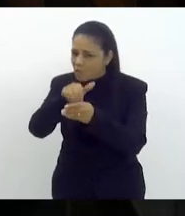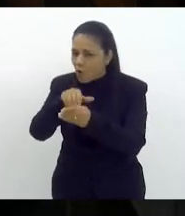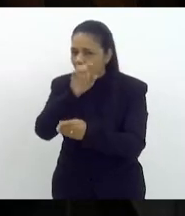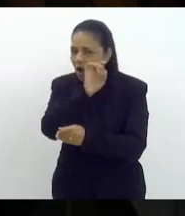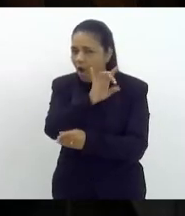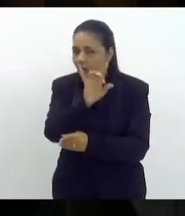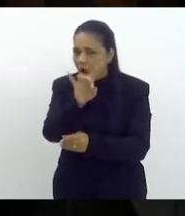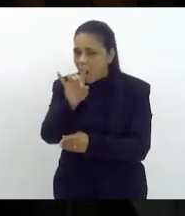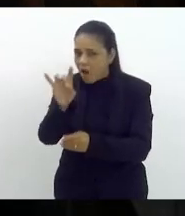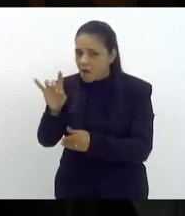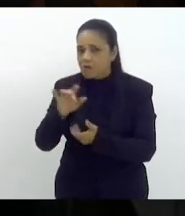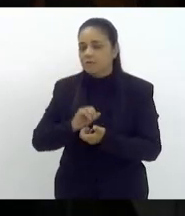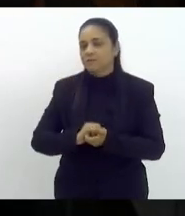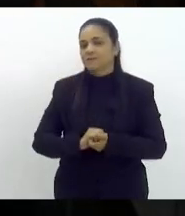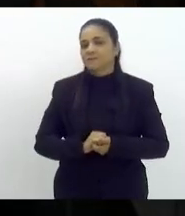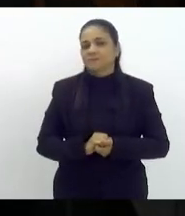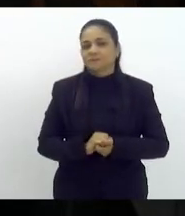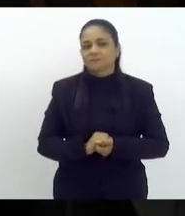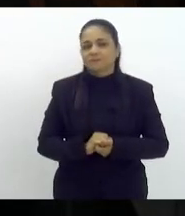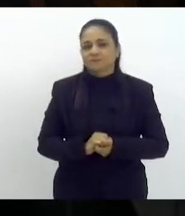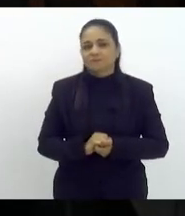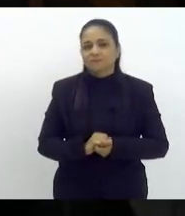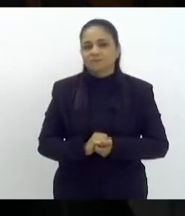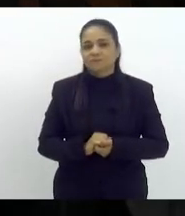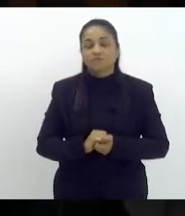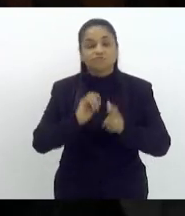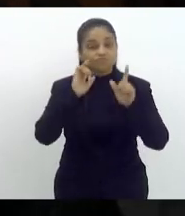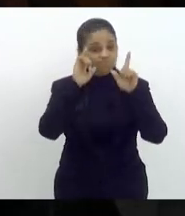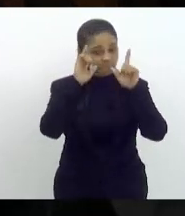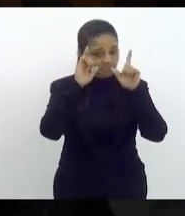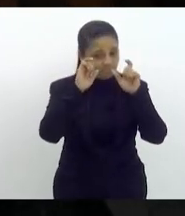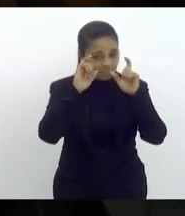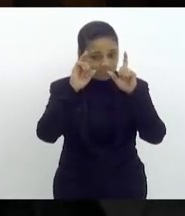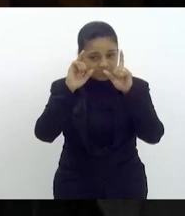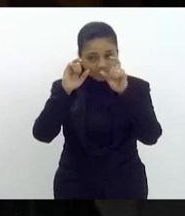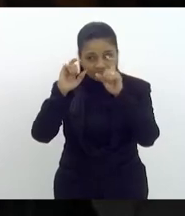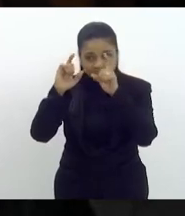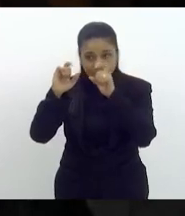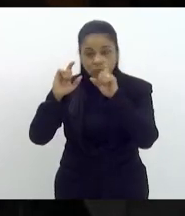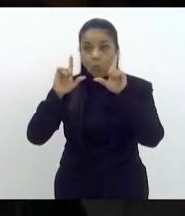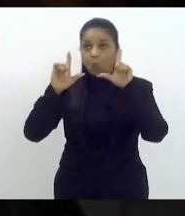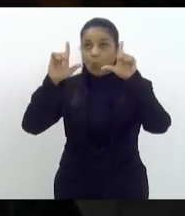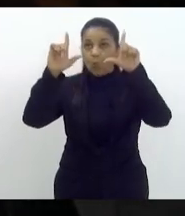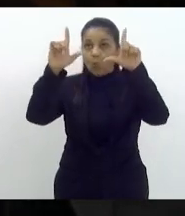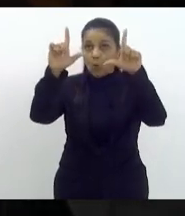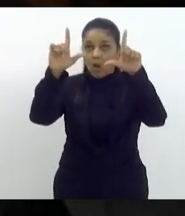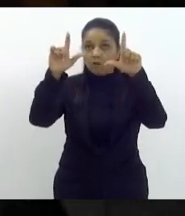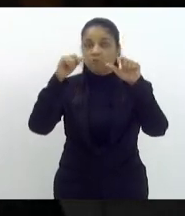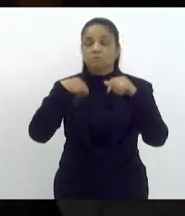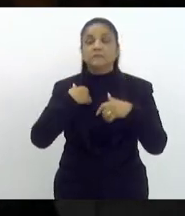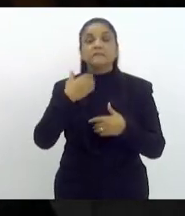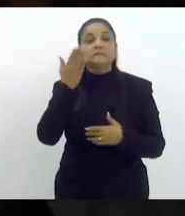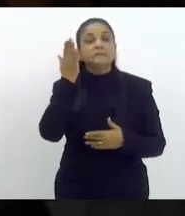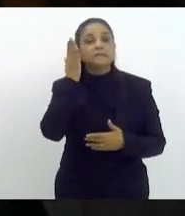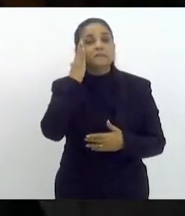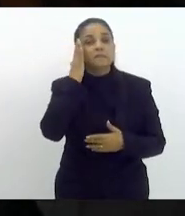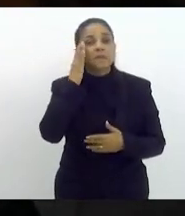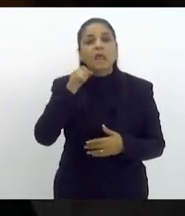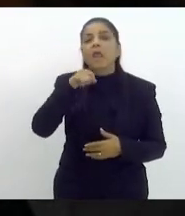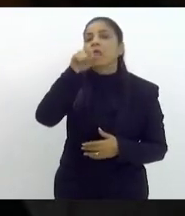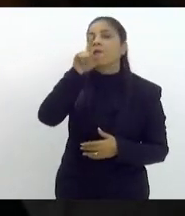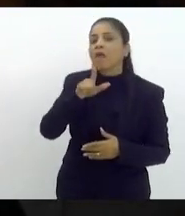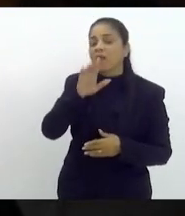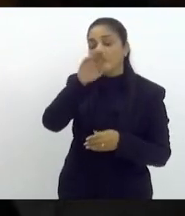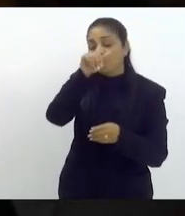e também vou fotografar o quadro para saber quem é